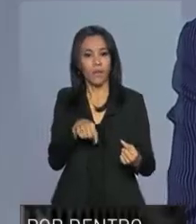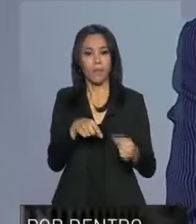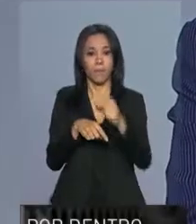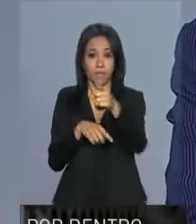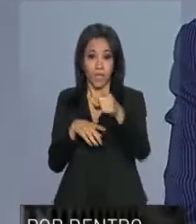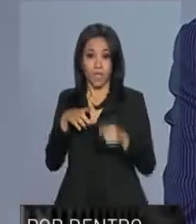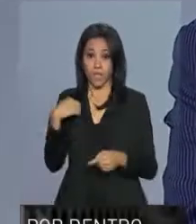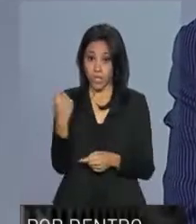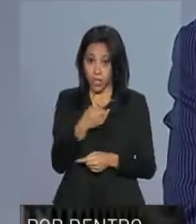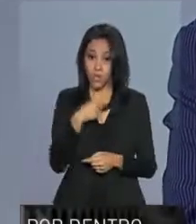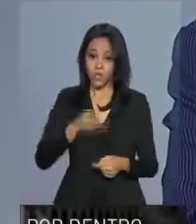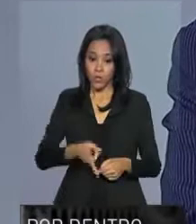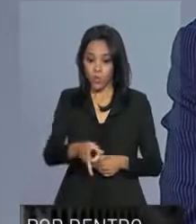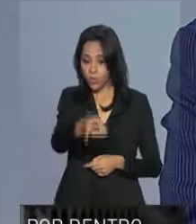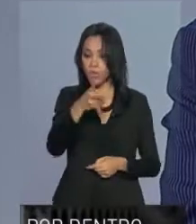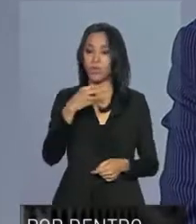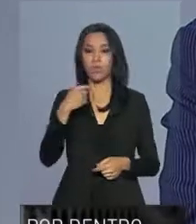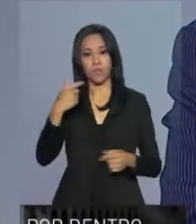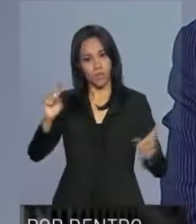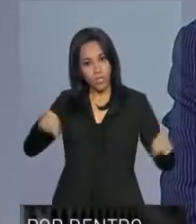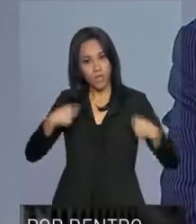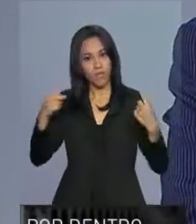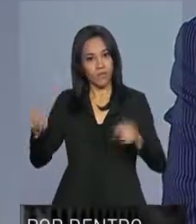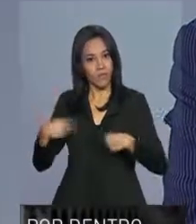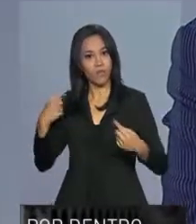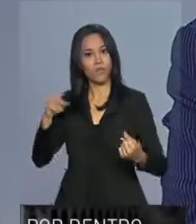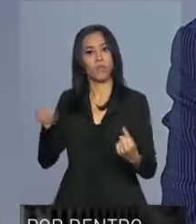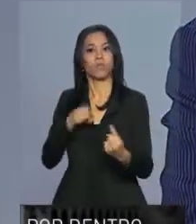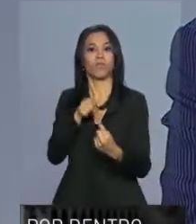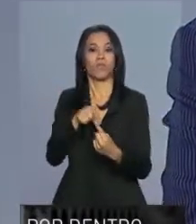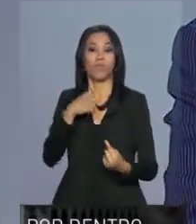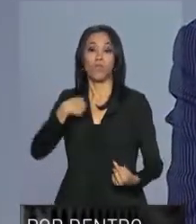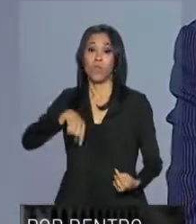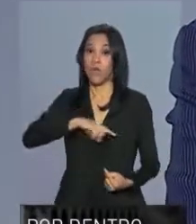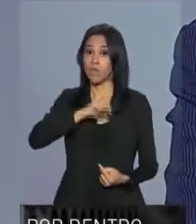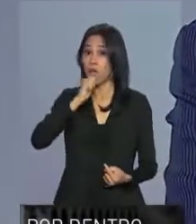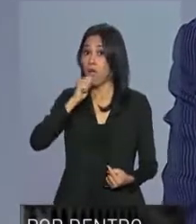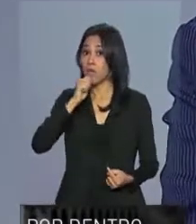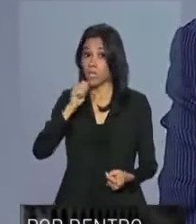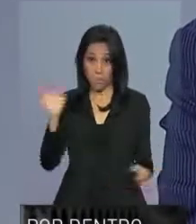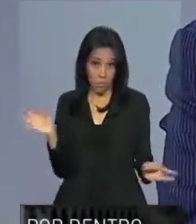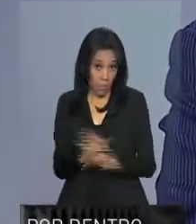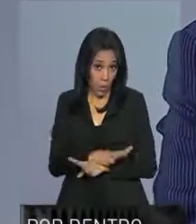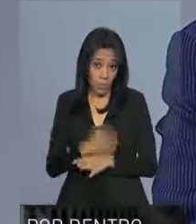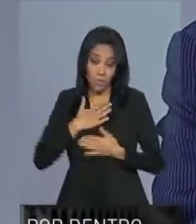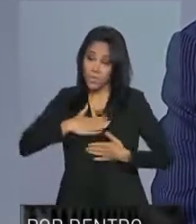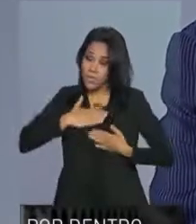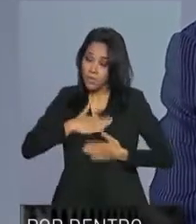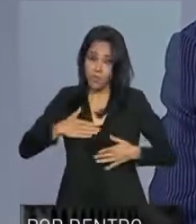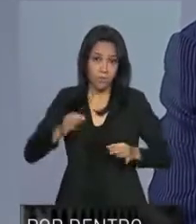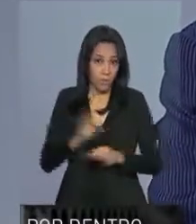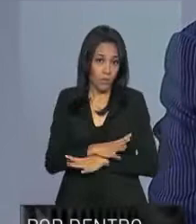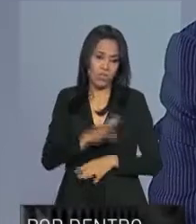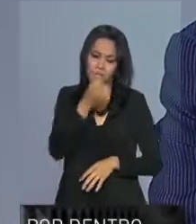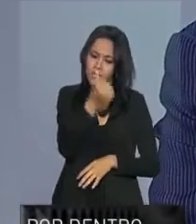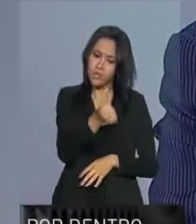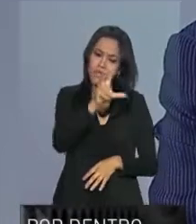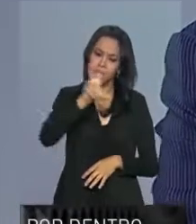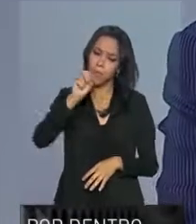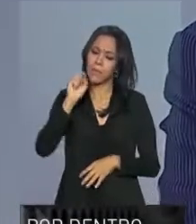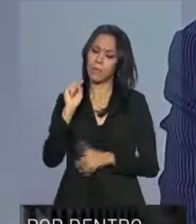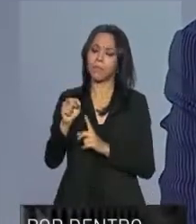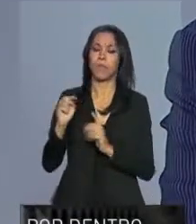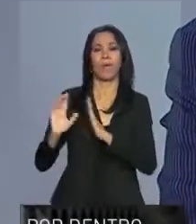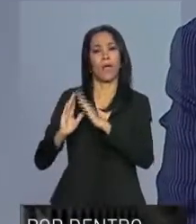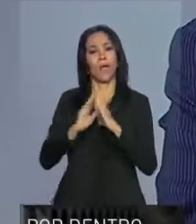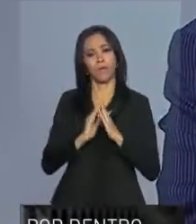nós continuemos os nossos desafios dos nossos objetivos nós ainda não estamos satisfeitos com as 650 mil unidades do minha